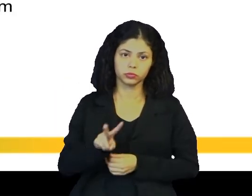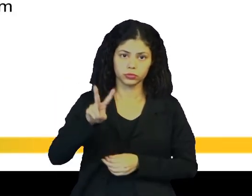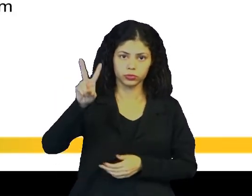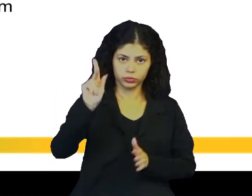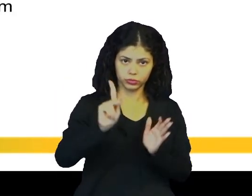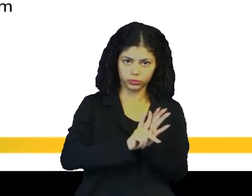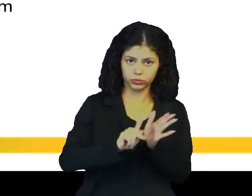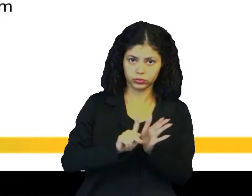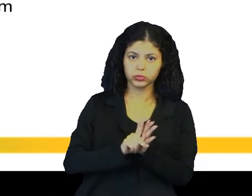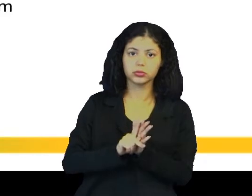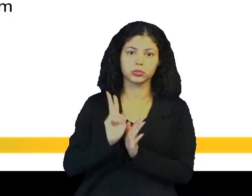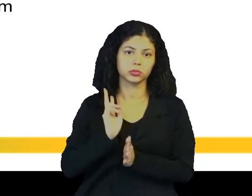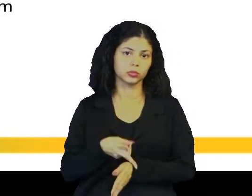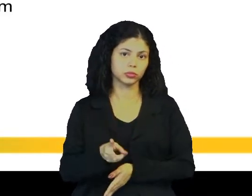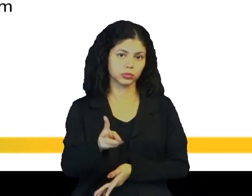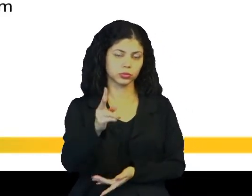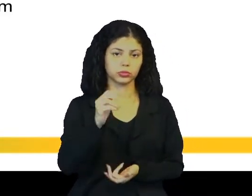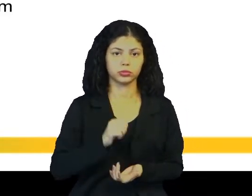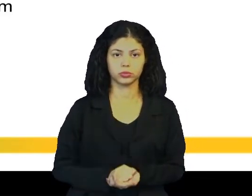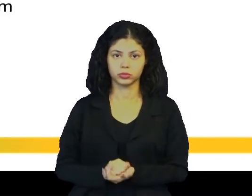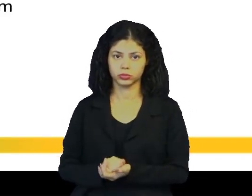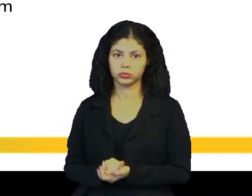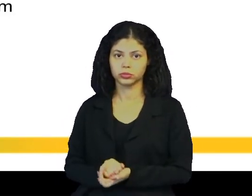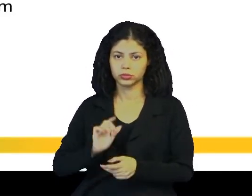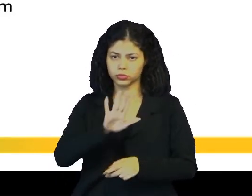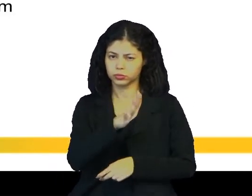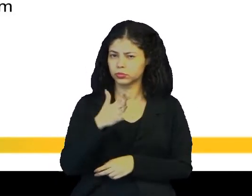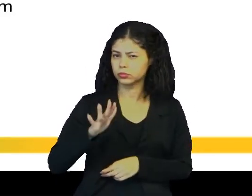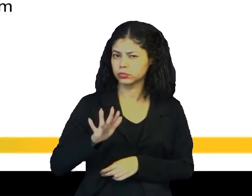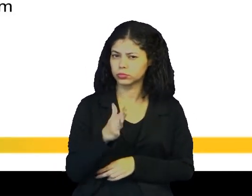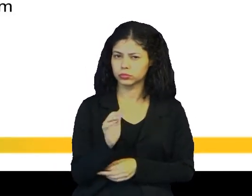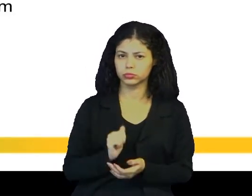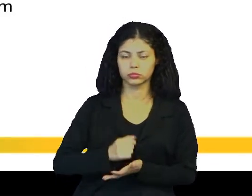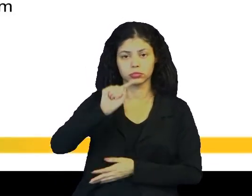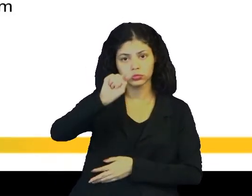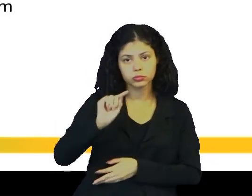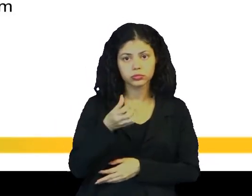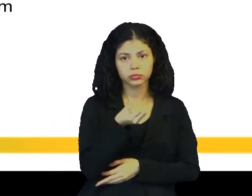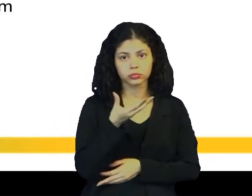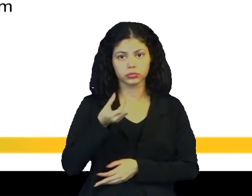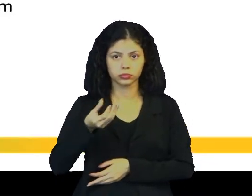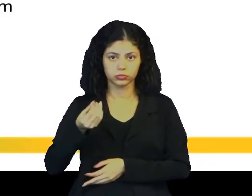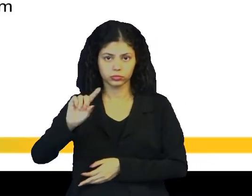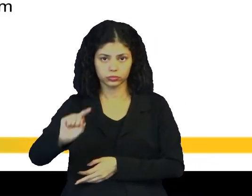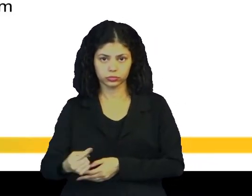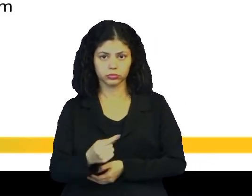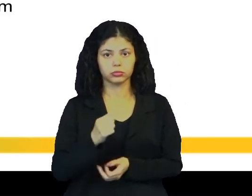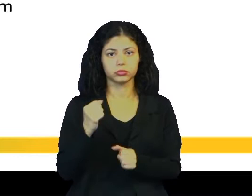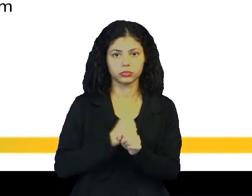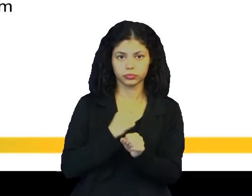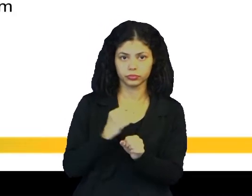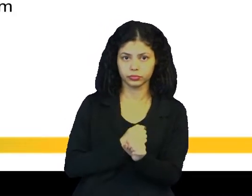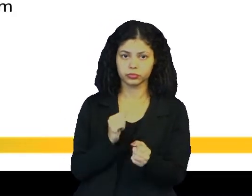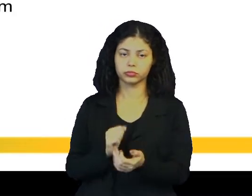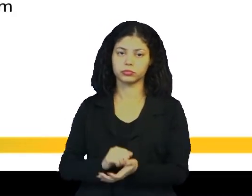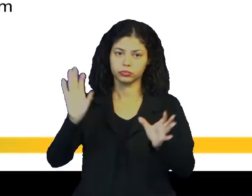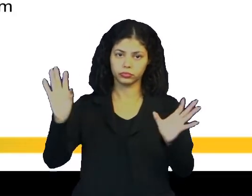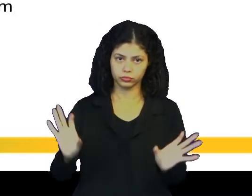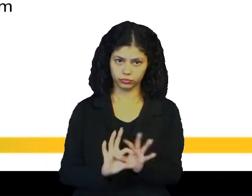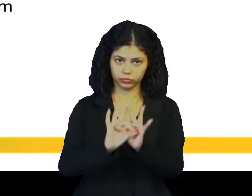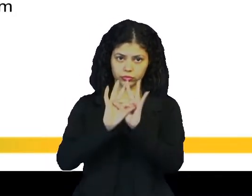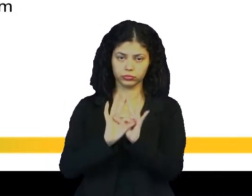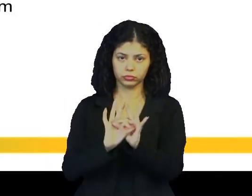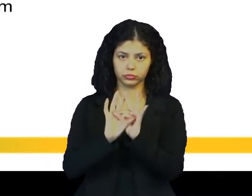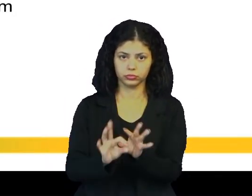estáveis que se perduraram, né, por aproximadamente 6.000 anos. O faraó era a figura de ligação entre